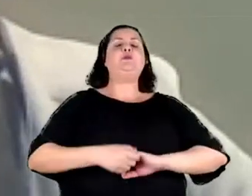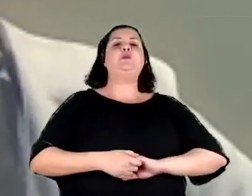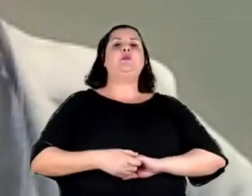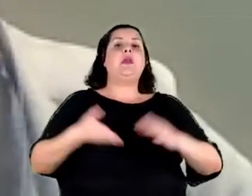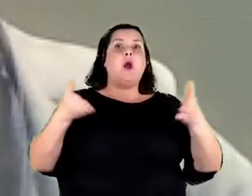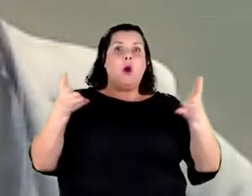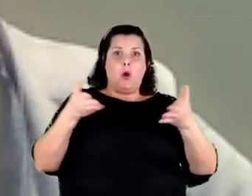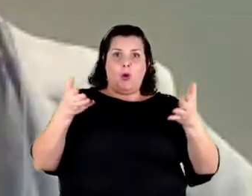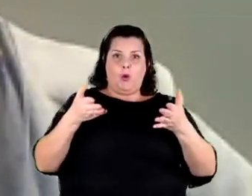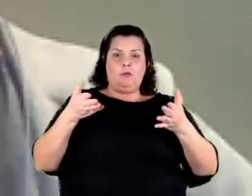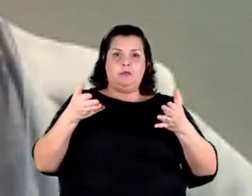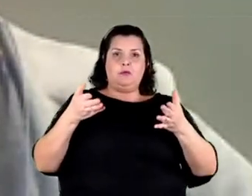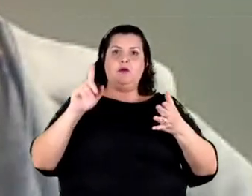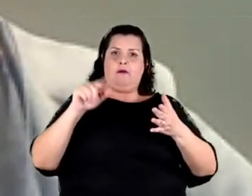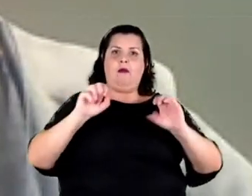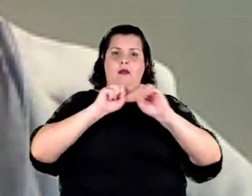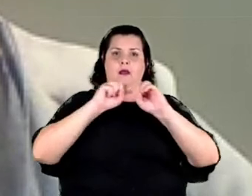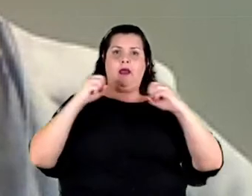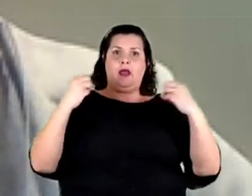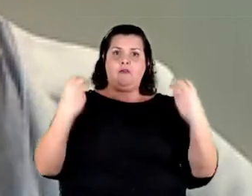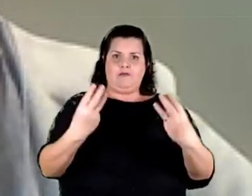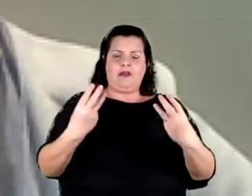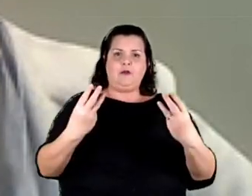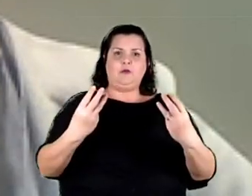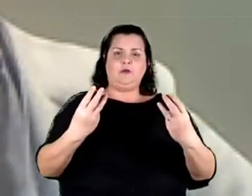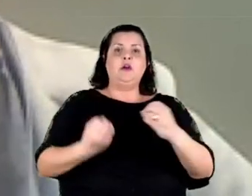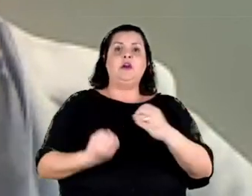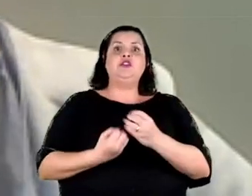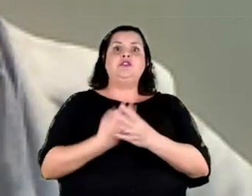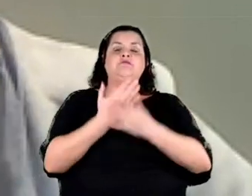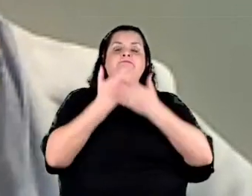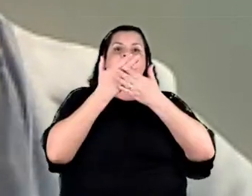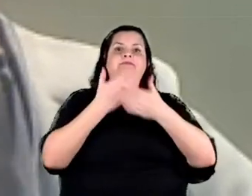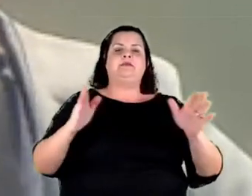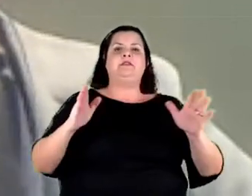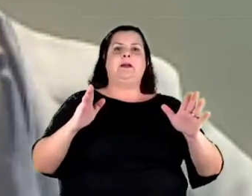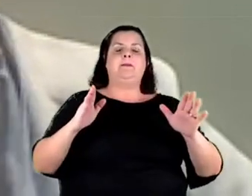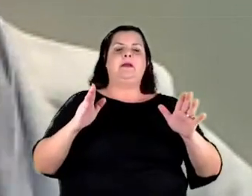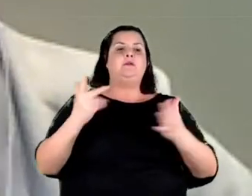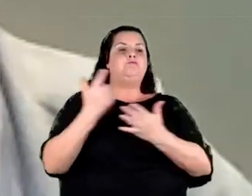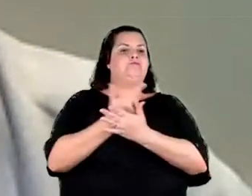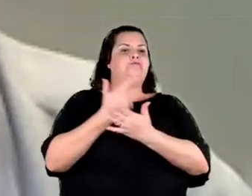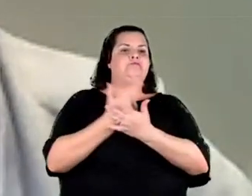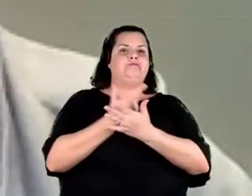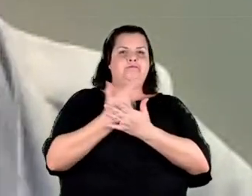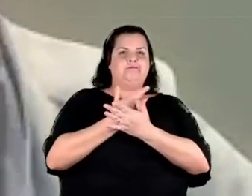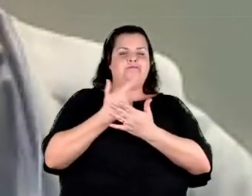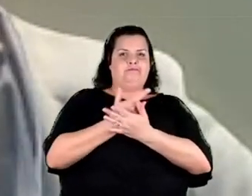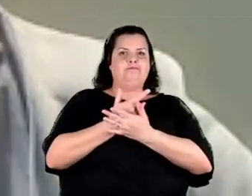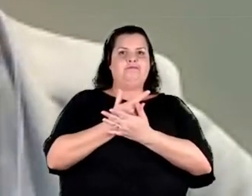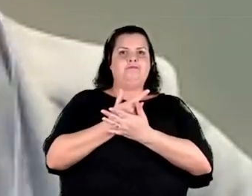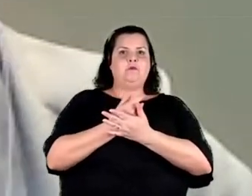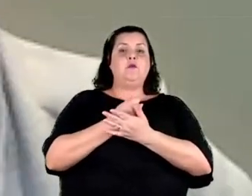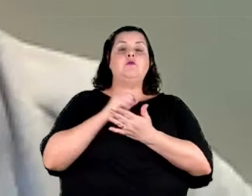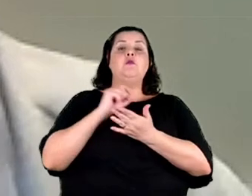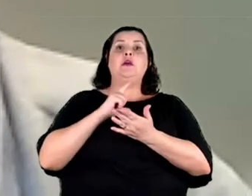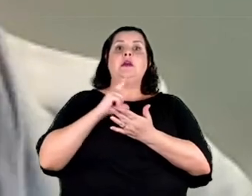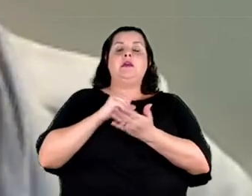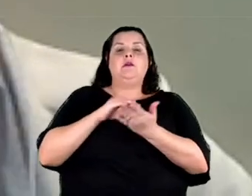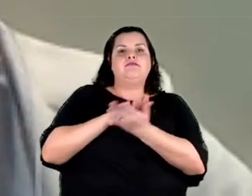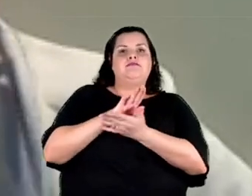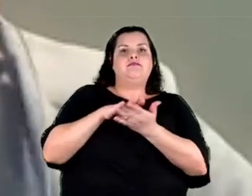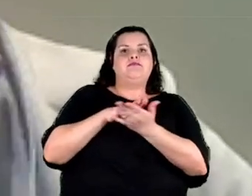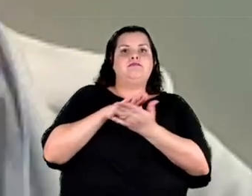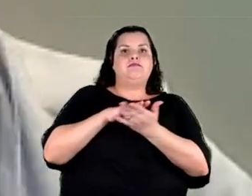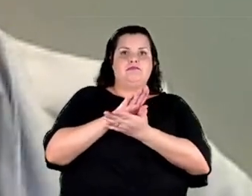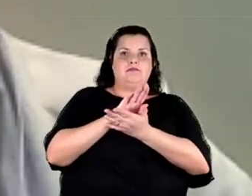lançamento do livro Cartas ao meu vizinho palestino, publicado no Brasil pela editora Contexto por